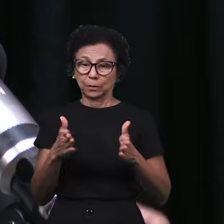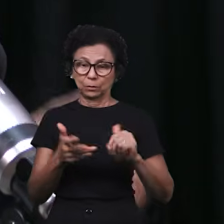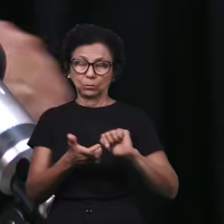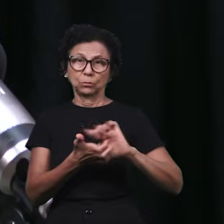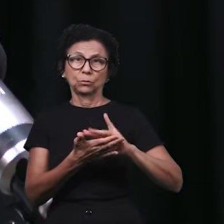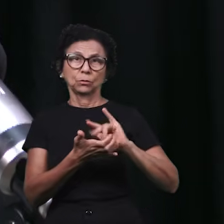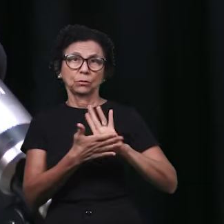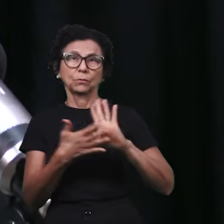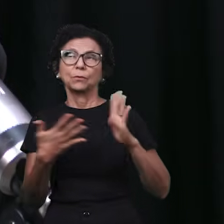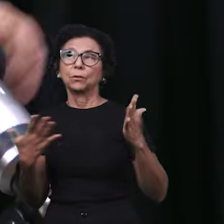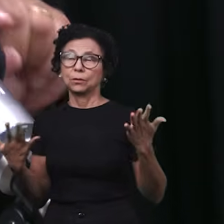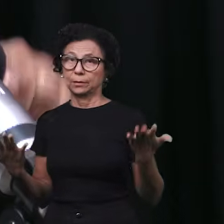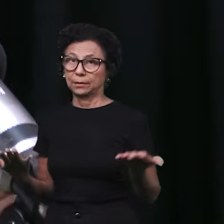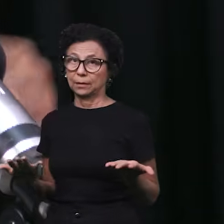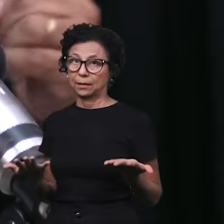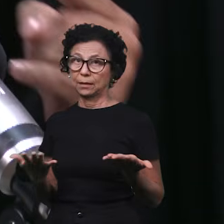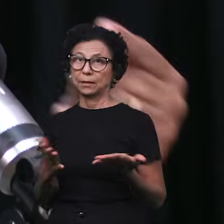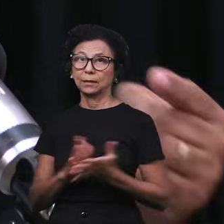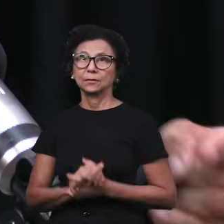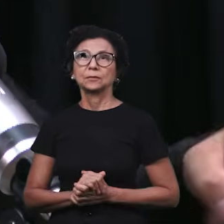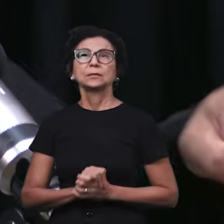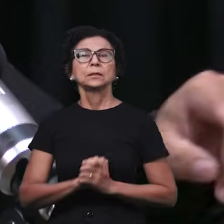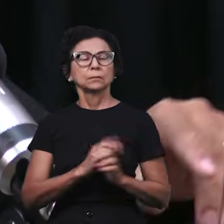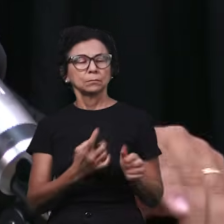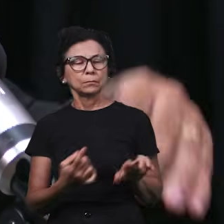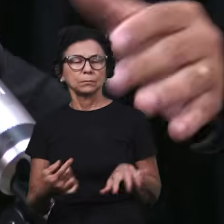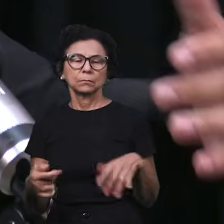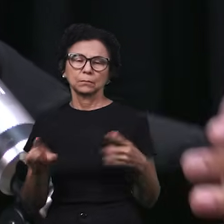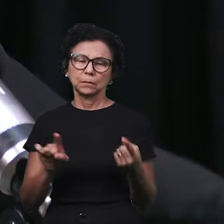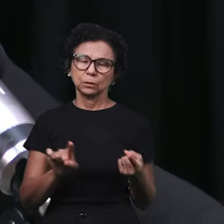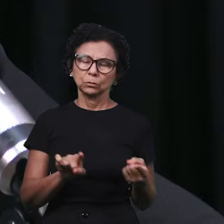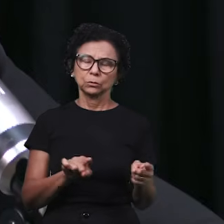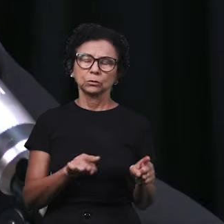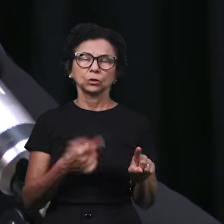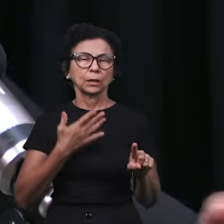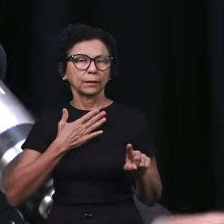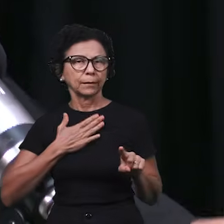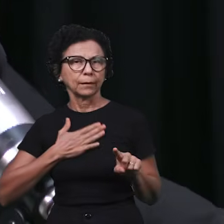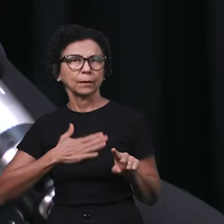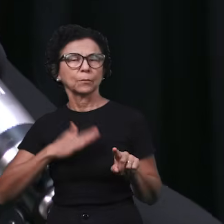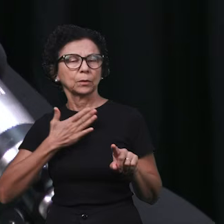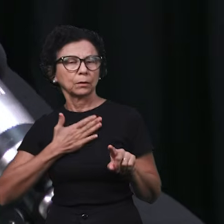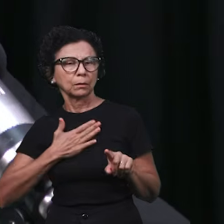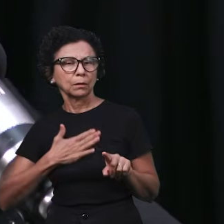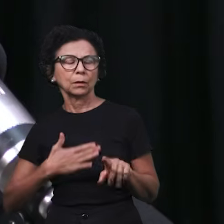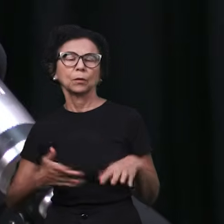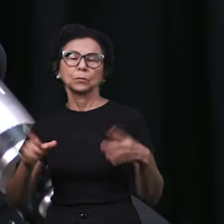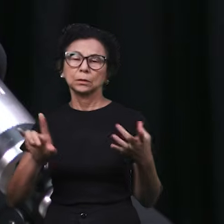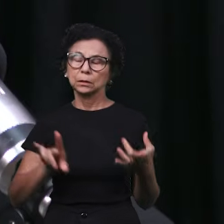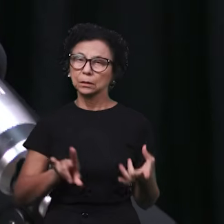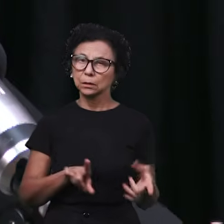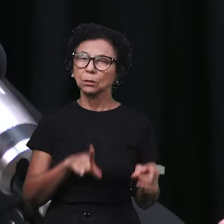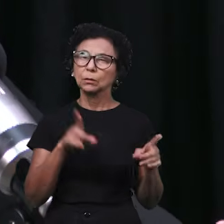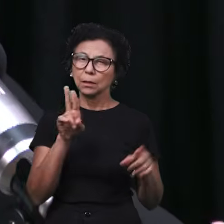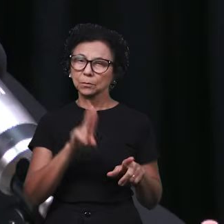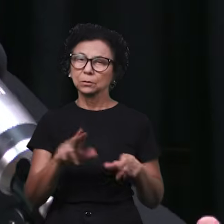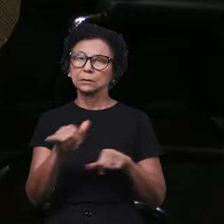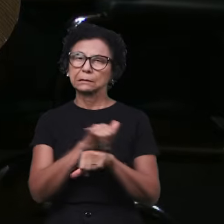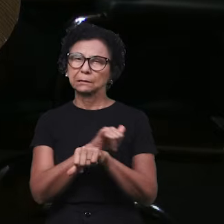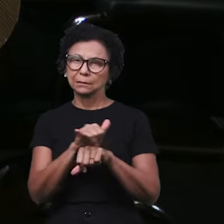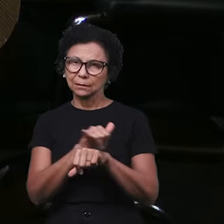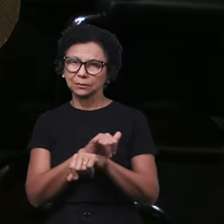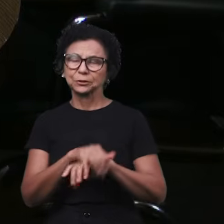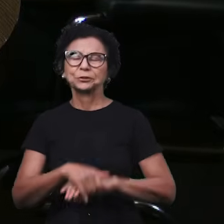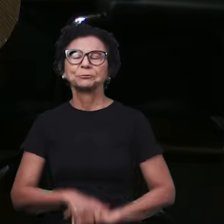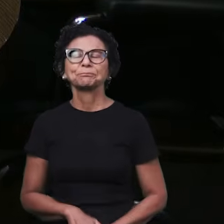louvor, e a melodia dela torna muito mais forte, porque ele é bem lento. Bem lento, Isso dá facilita tempo. muito a gente botar todas as estratégias em prática. Exatamente.